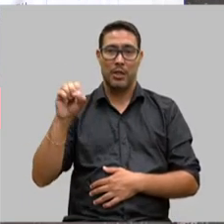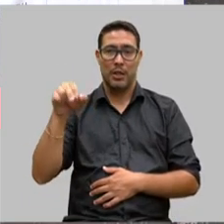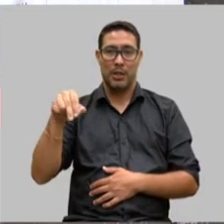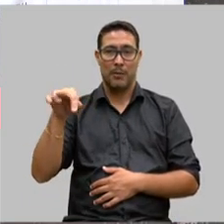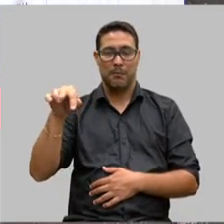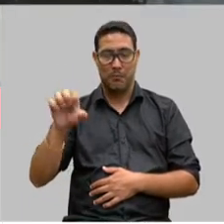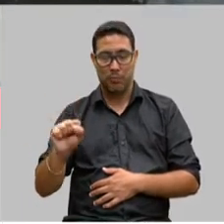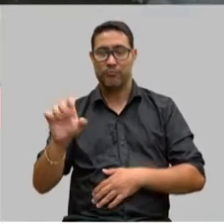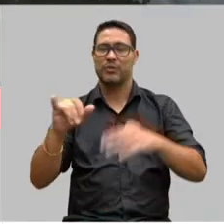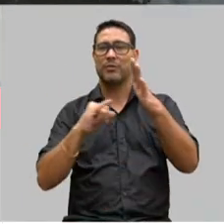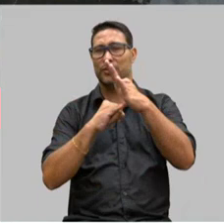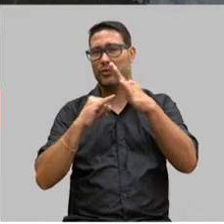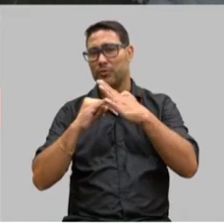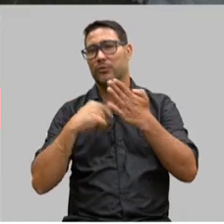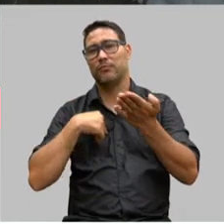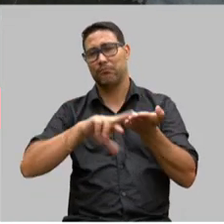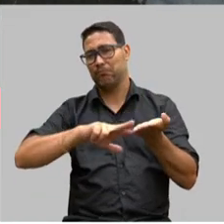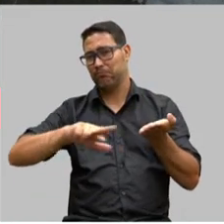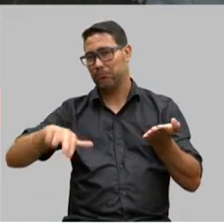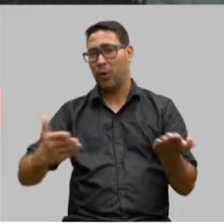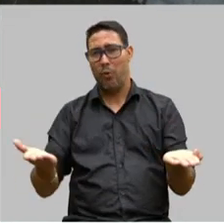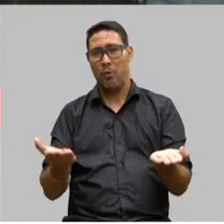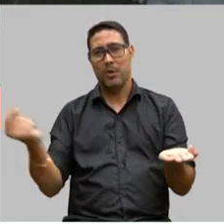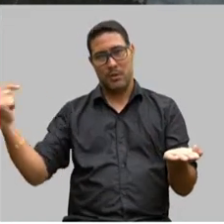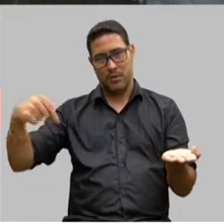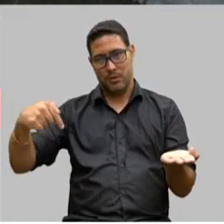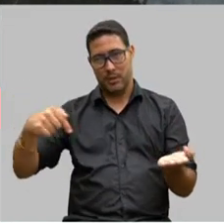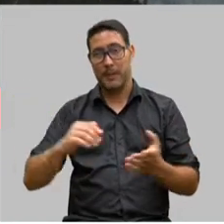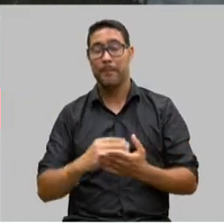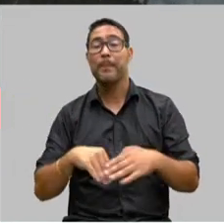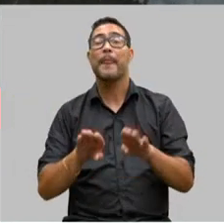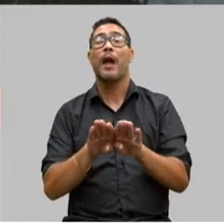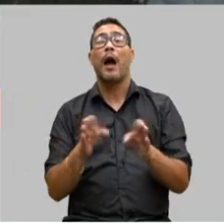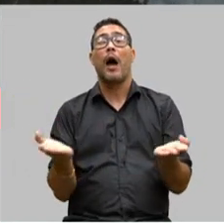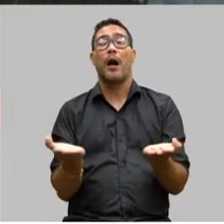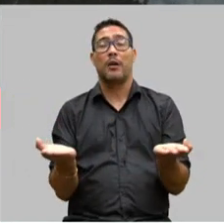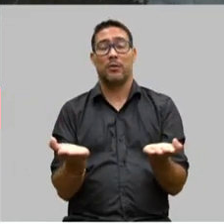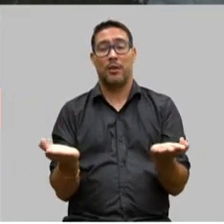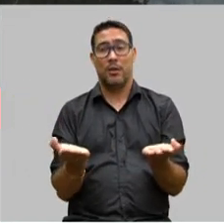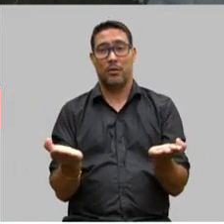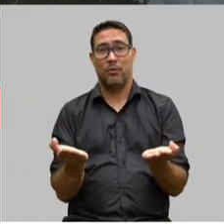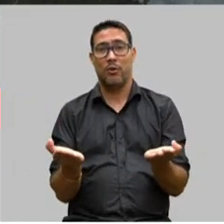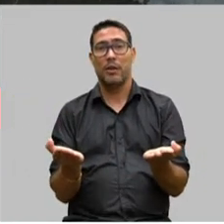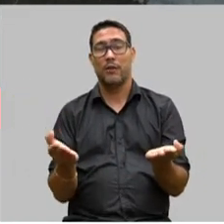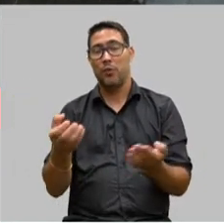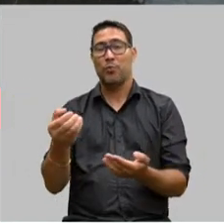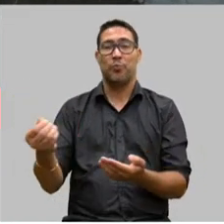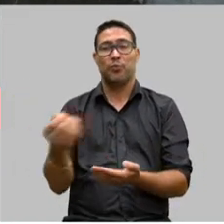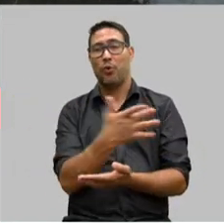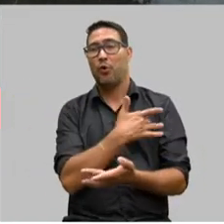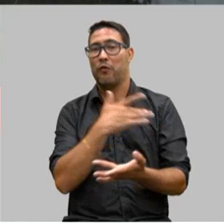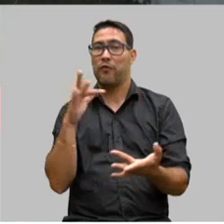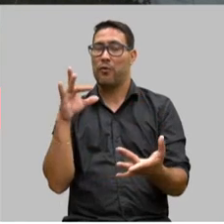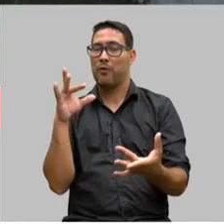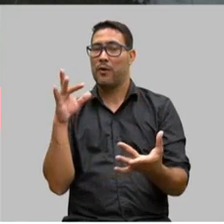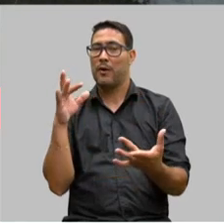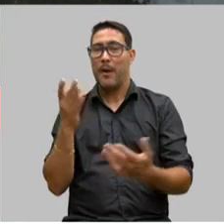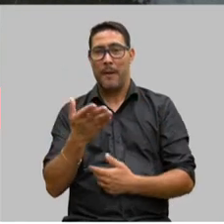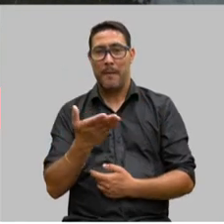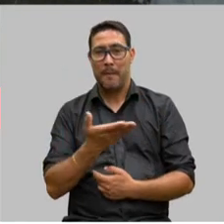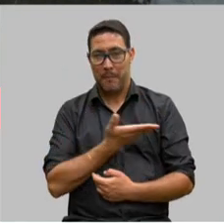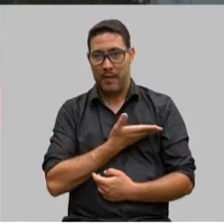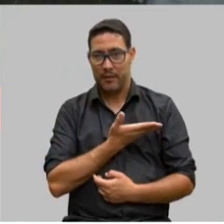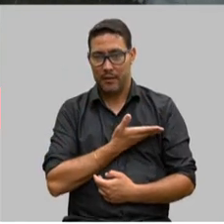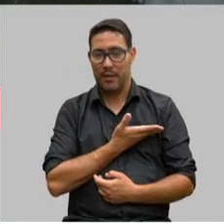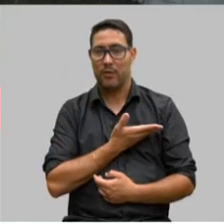institutos, nesse importante evento da Casa. Quero passar agora para o nosso novo parceiro aqui da Casa, a palavra ao Marco Aurélio